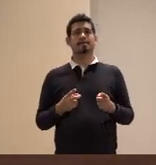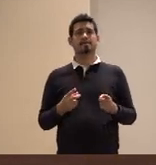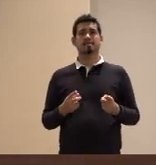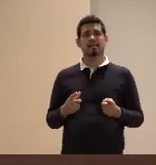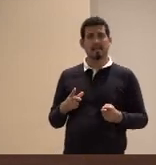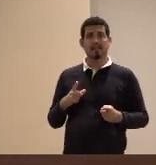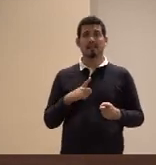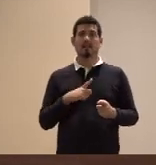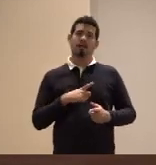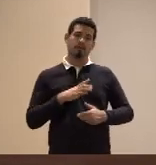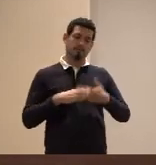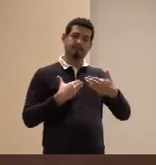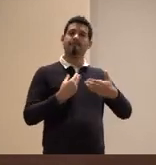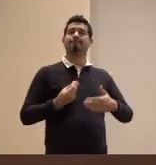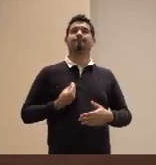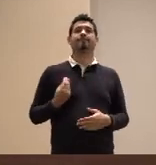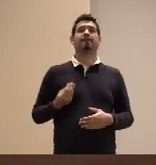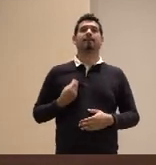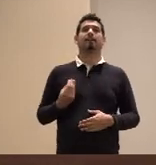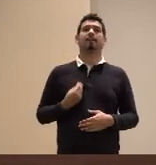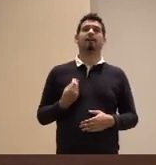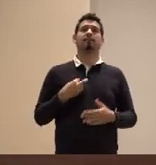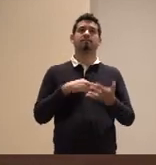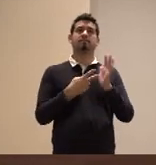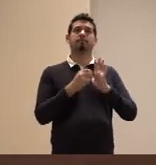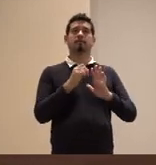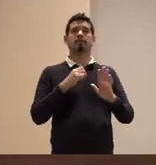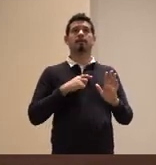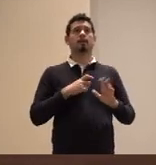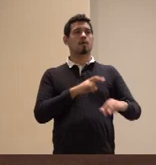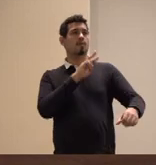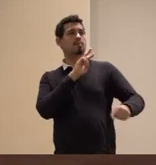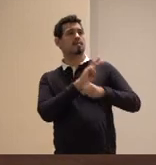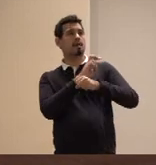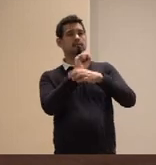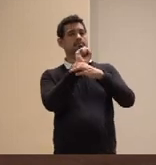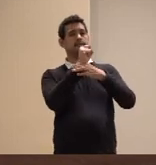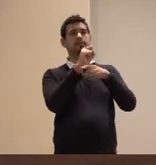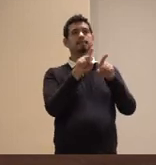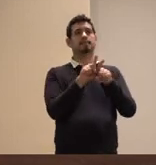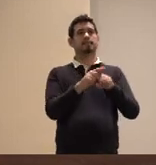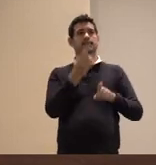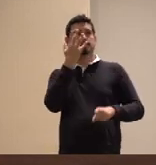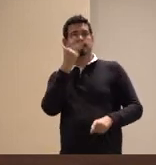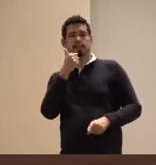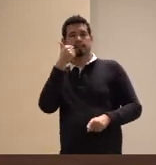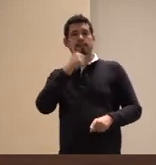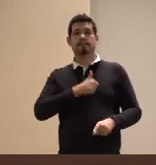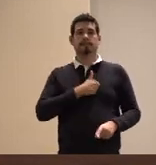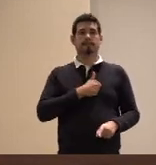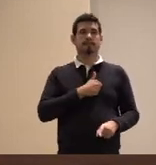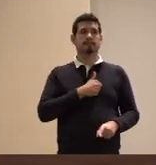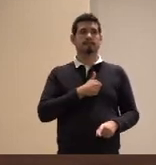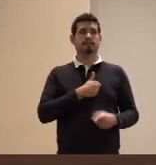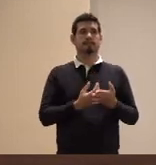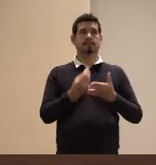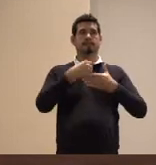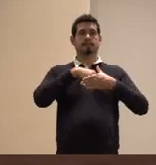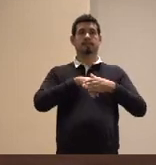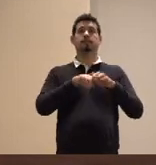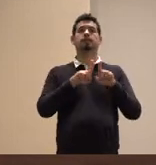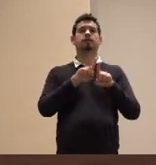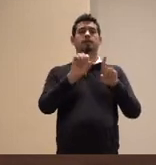uma trajetória de vida que foi a defesa e proteção de meninos e meninas dentro das